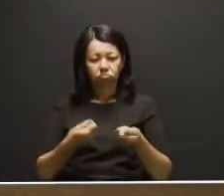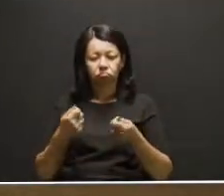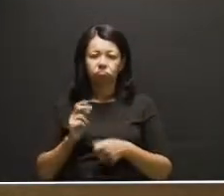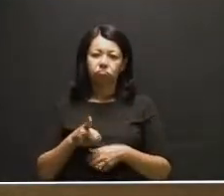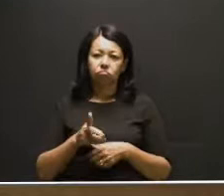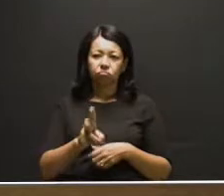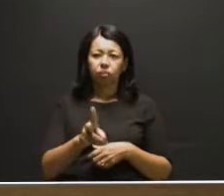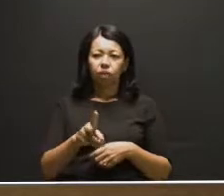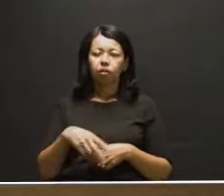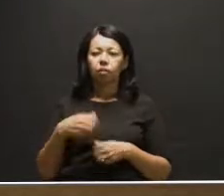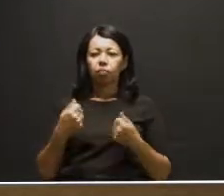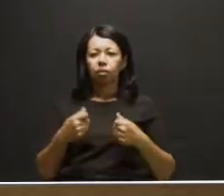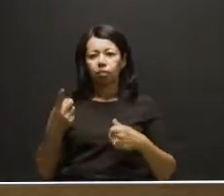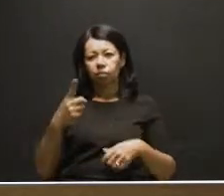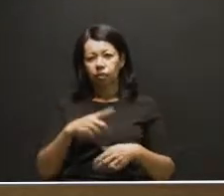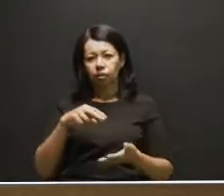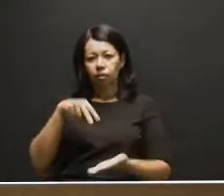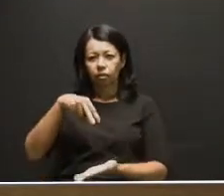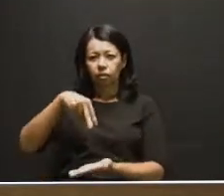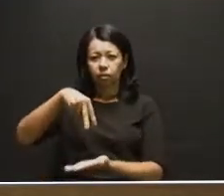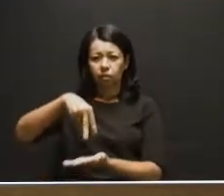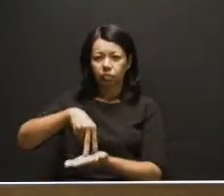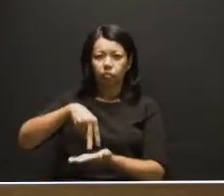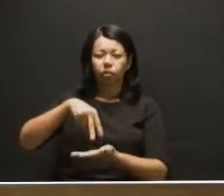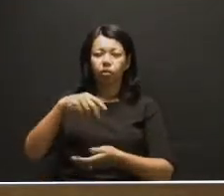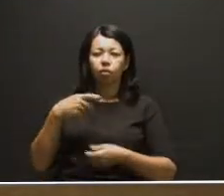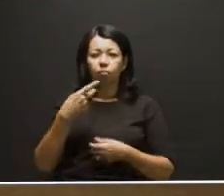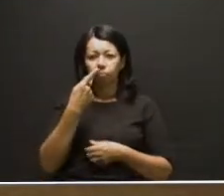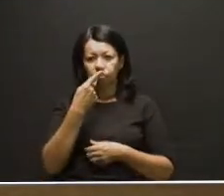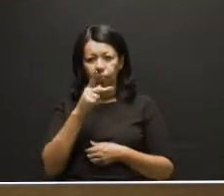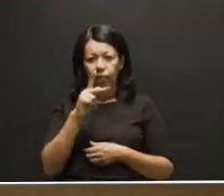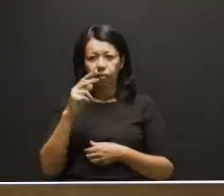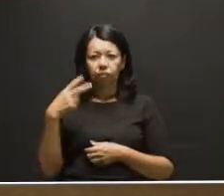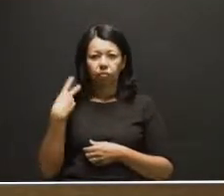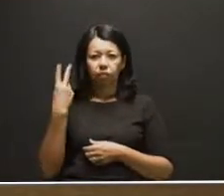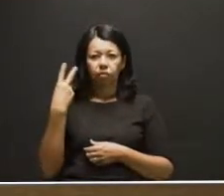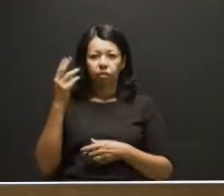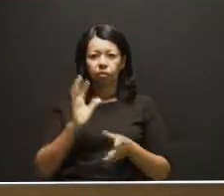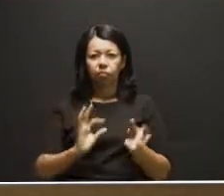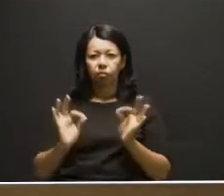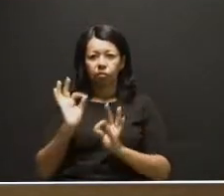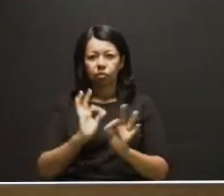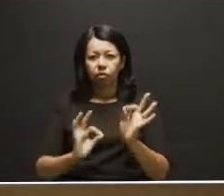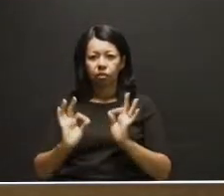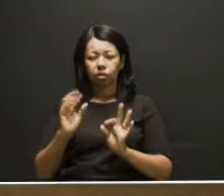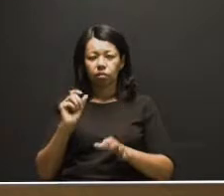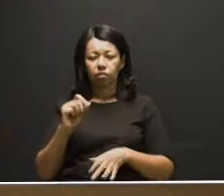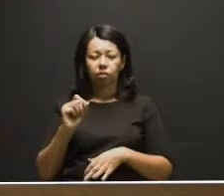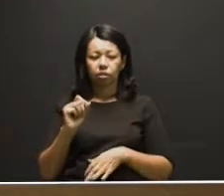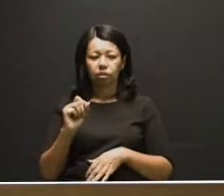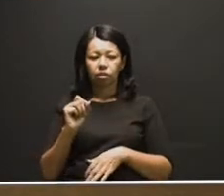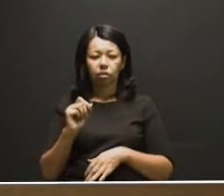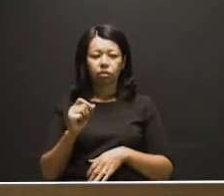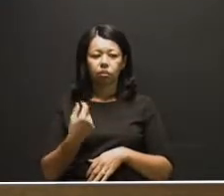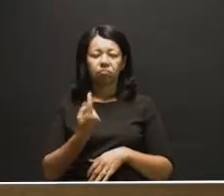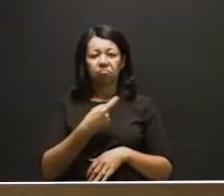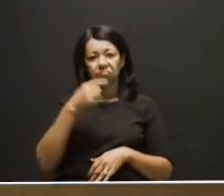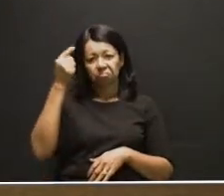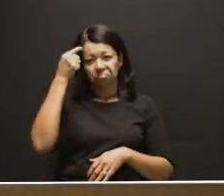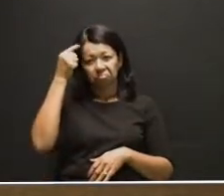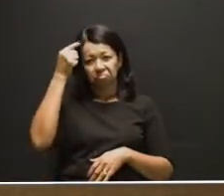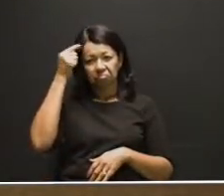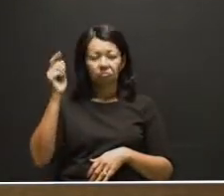então não poderia deixar de vir à tribuna para valorizar esse projeto que de repente a gente acha que